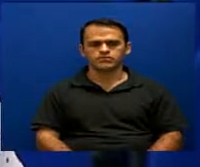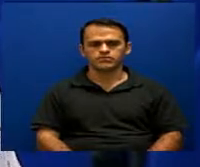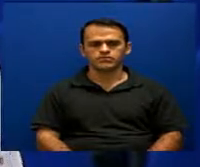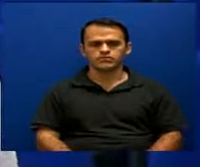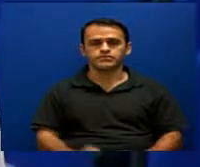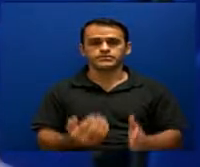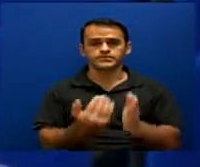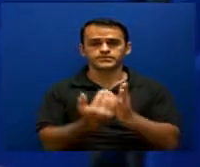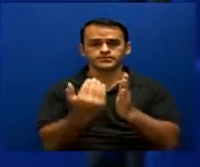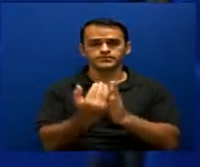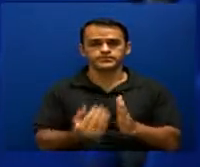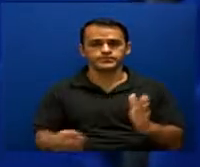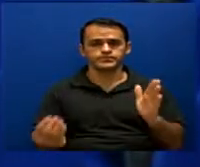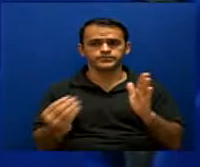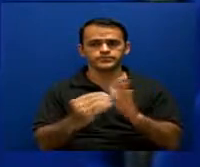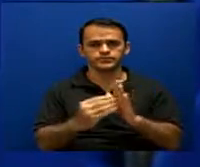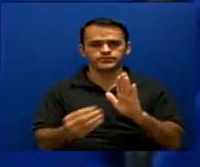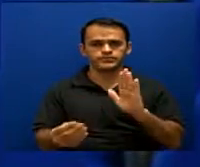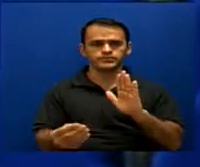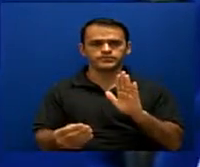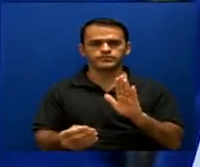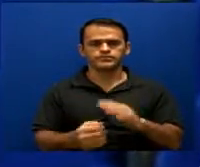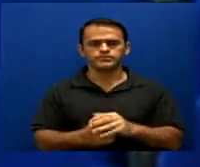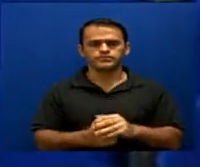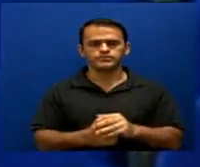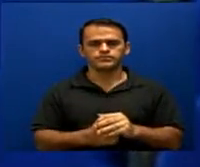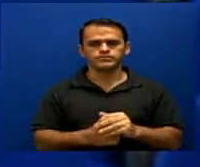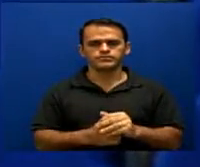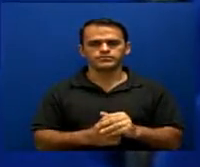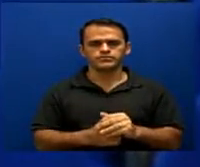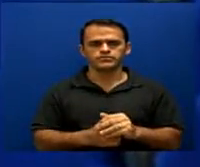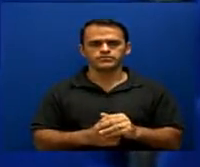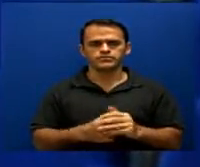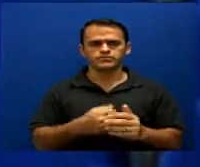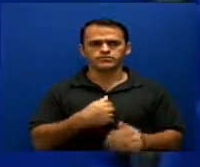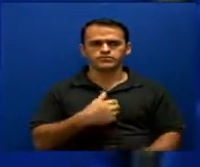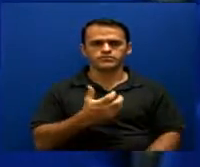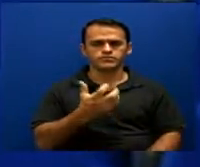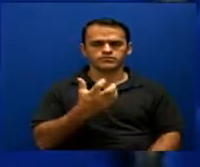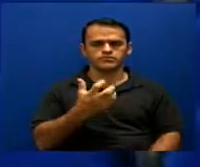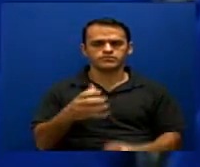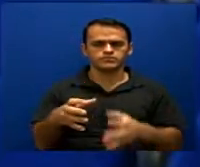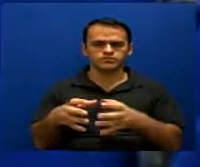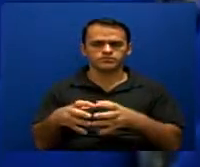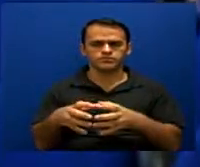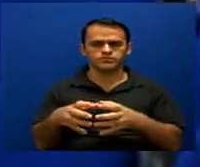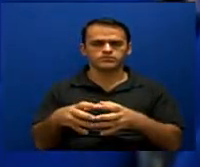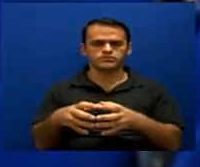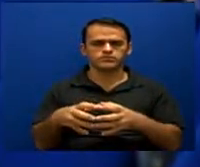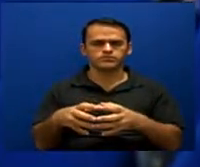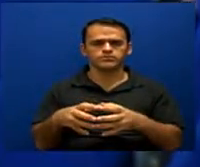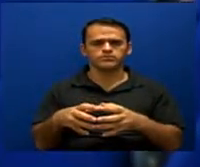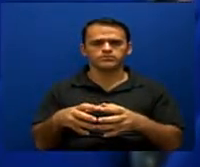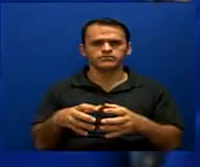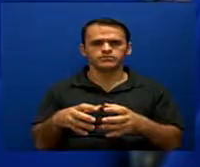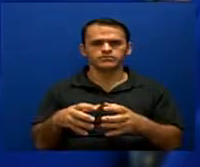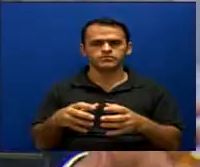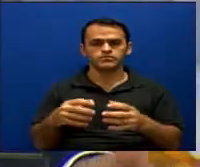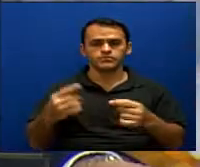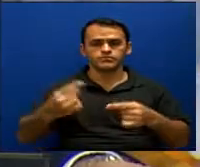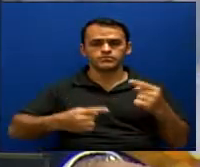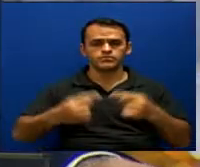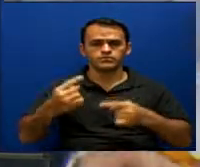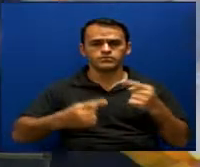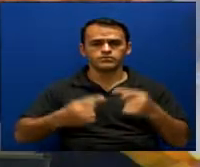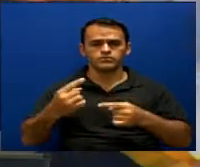As emendas que eu fiz a proposta, teve pela... E daí eu gostaria que a comissão fizesse... Fernanda, a discussão é pelo